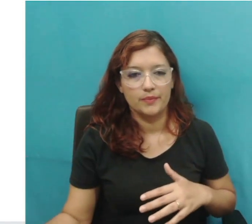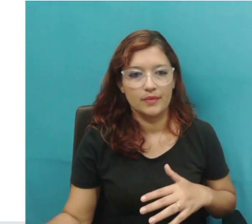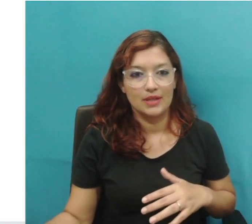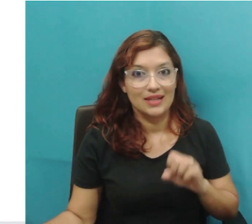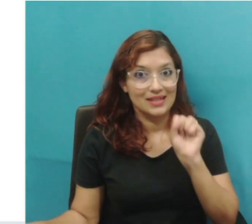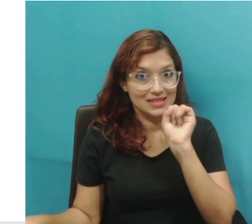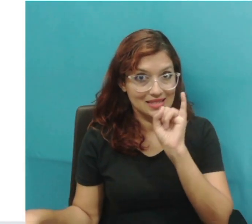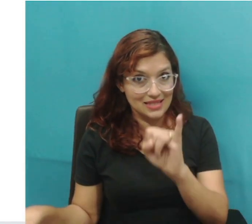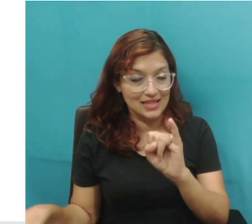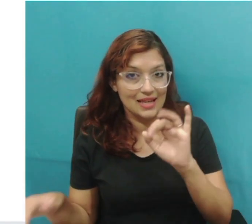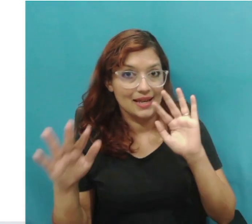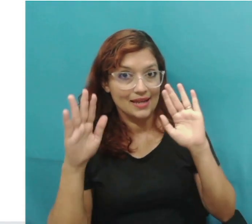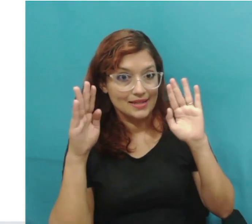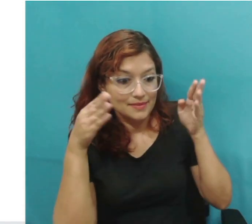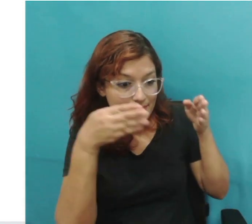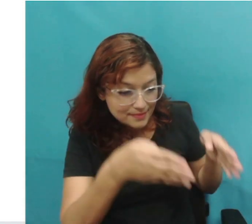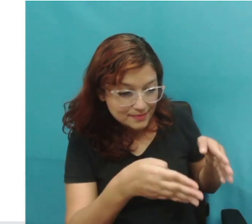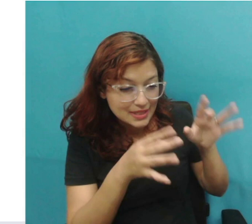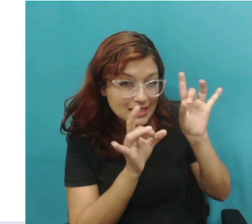singular.